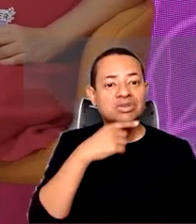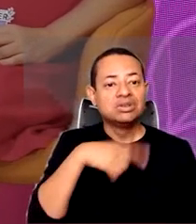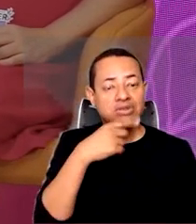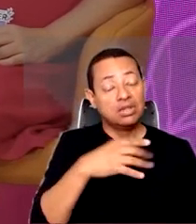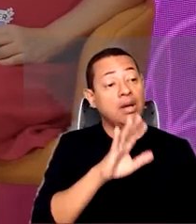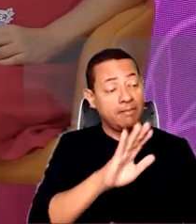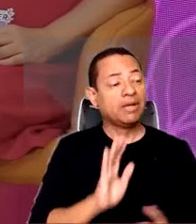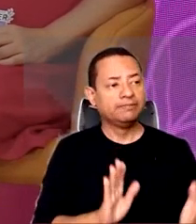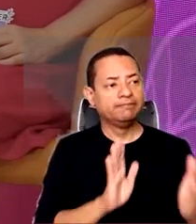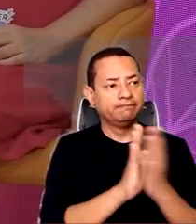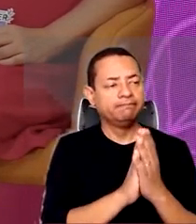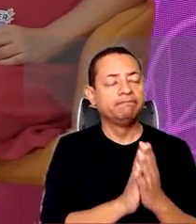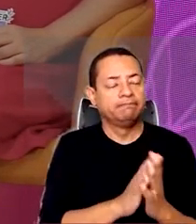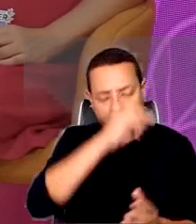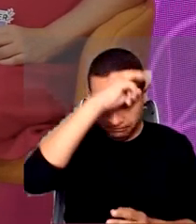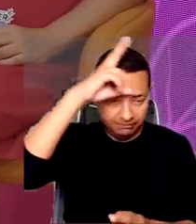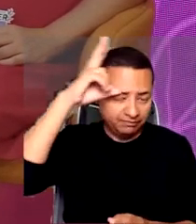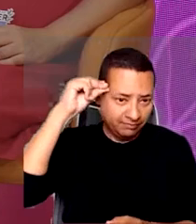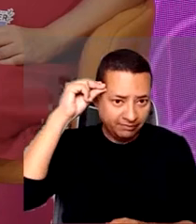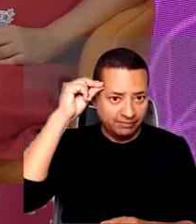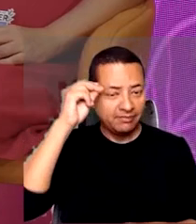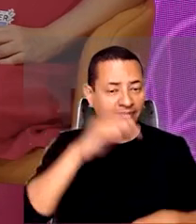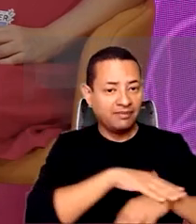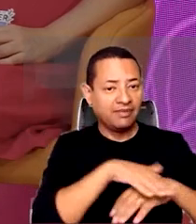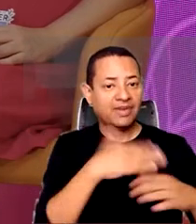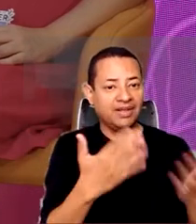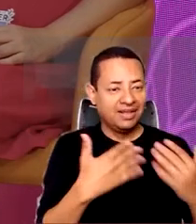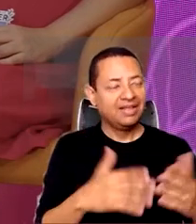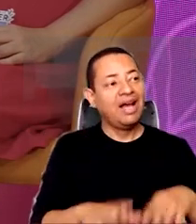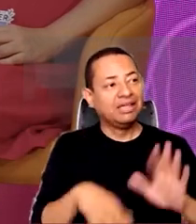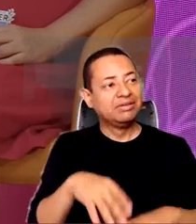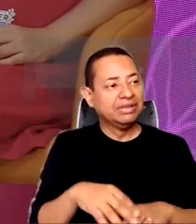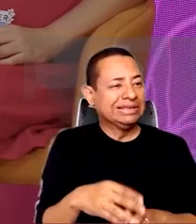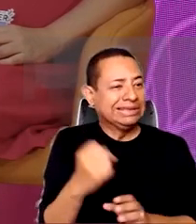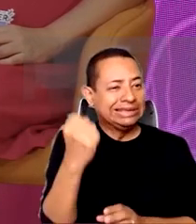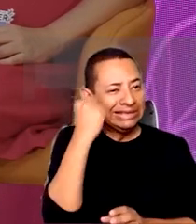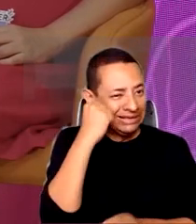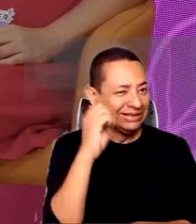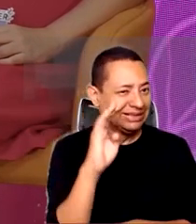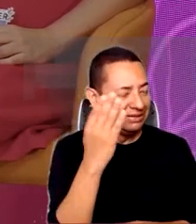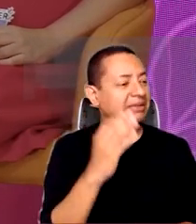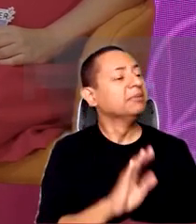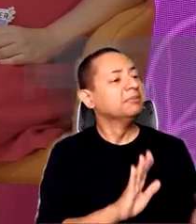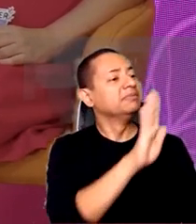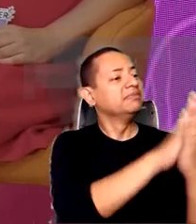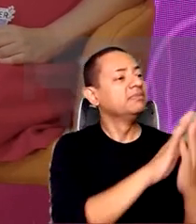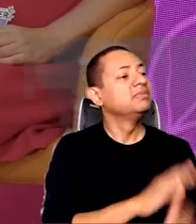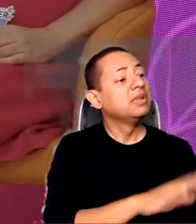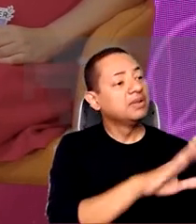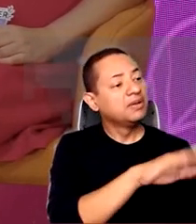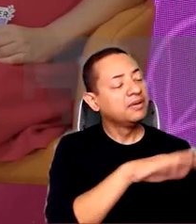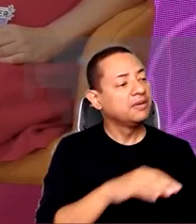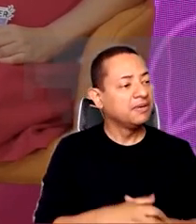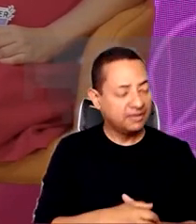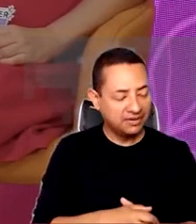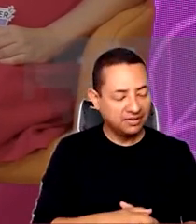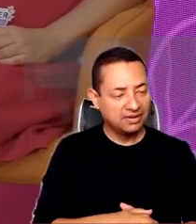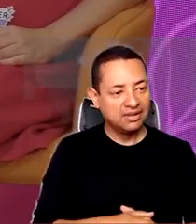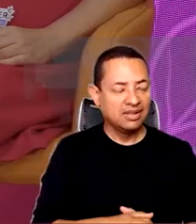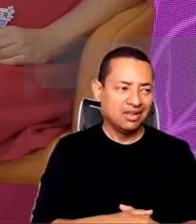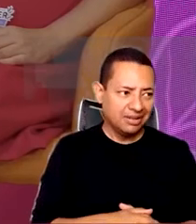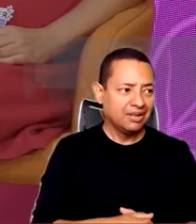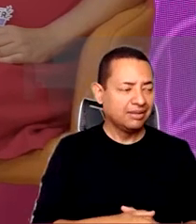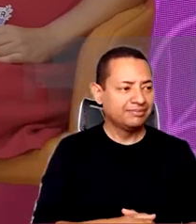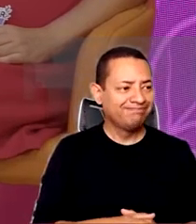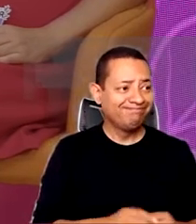mas conversando com o prefeito né porque quando a gente não é do serviço público a gente é meio cara de pau a gente chega e pede mesmo né e eu pedi para ele